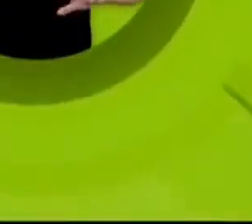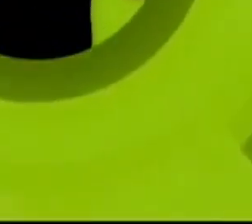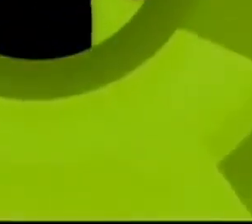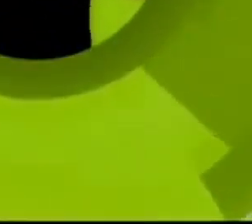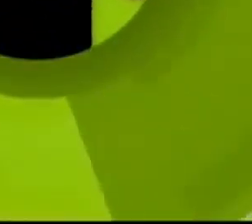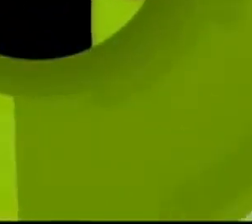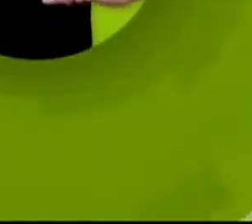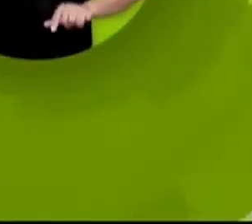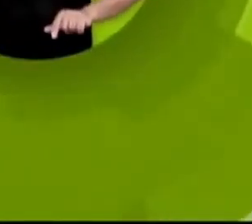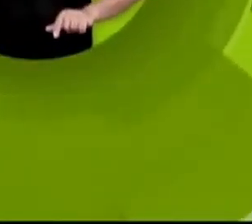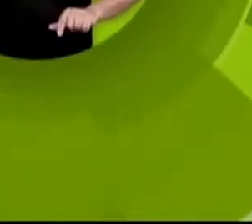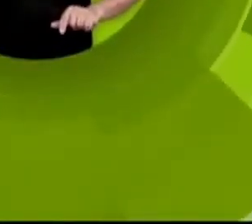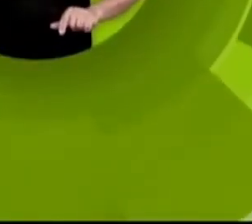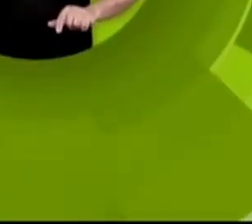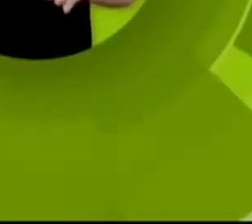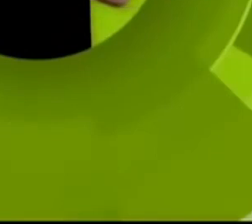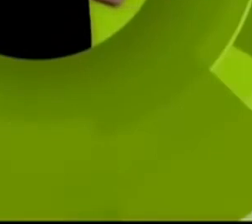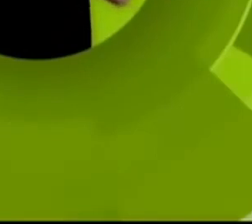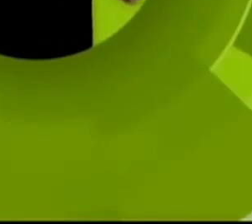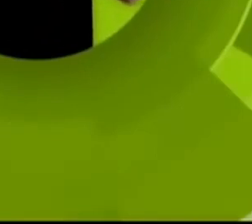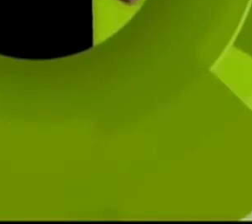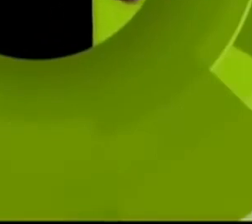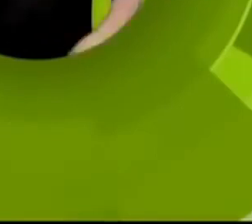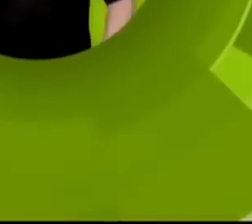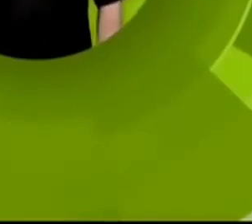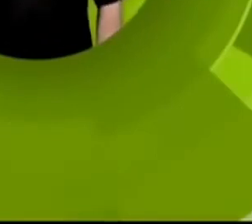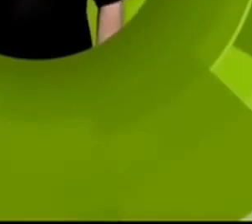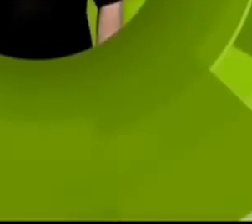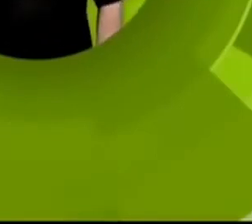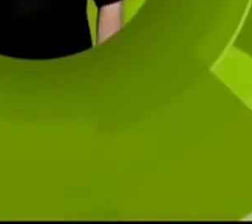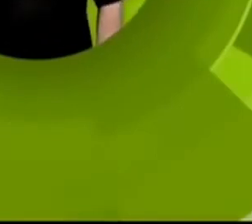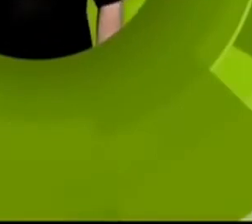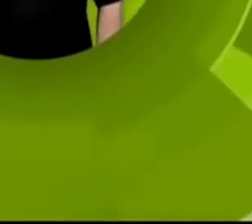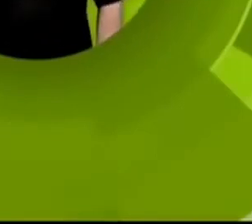O programa a seguir é livre para todos os públicos.